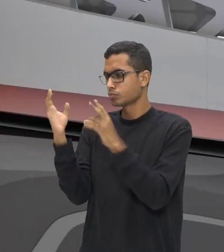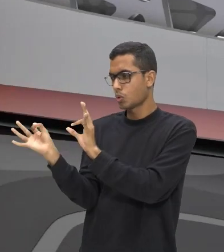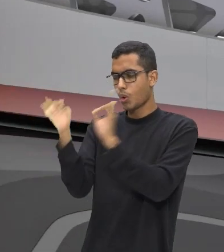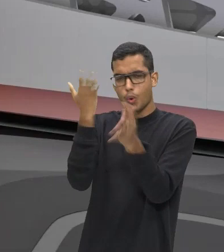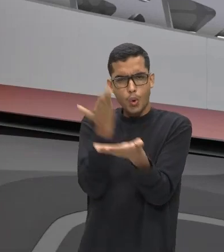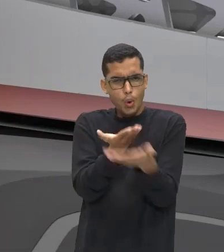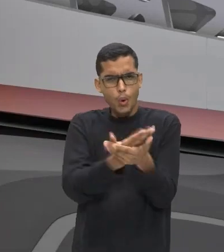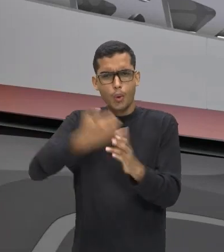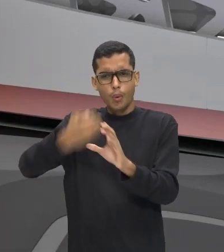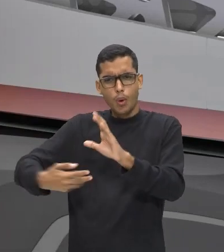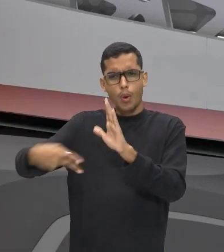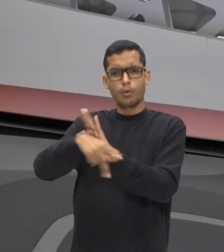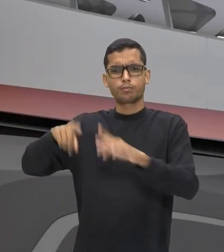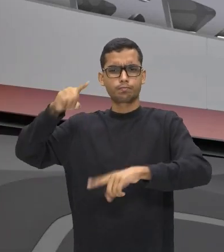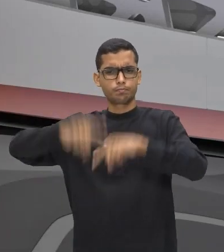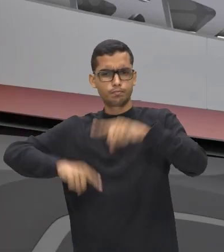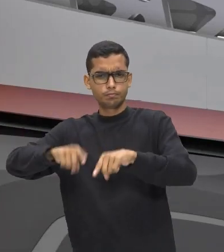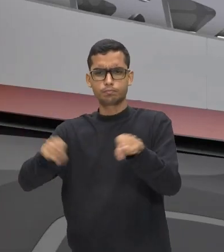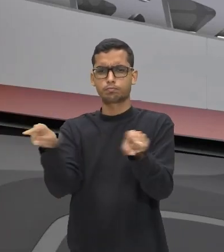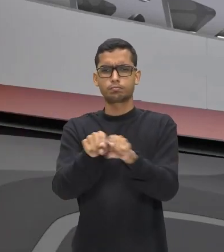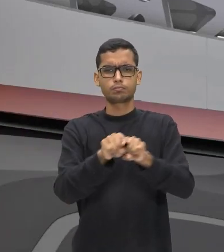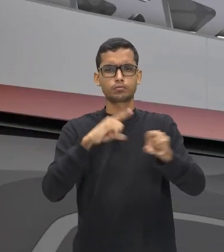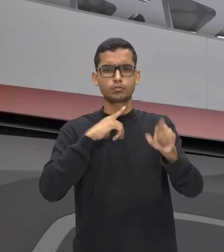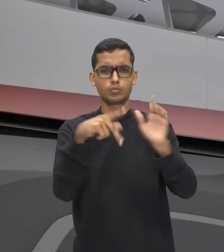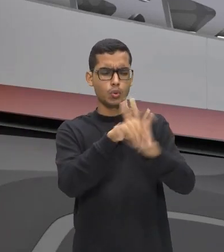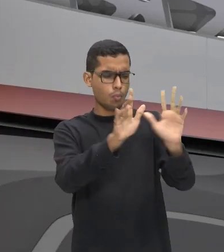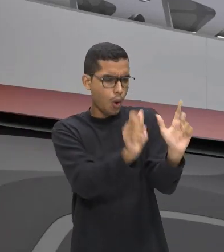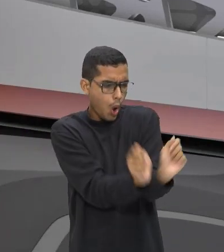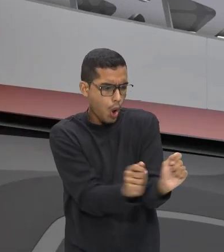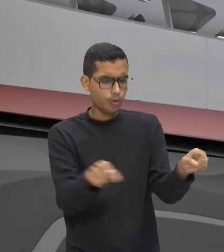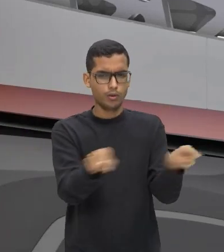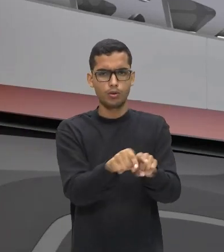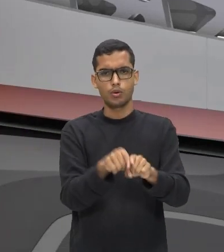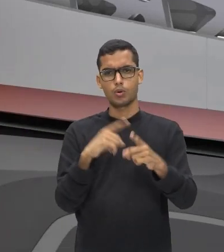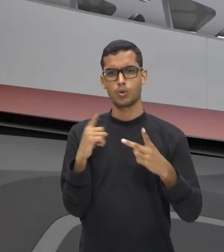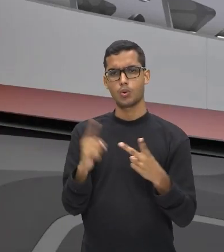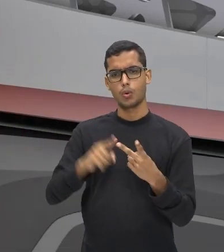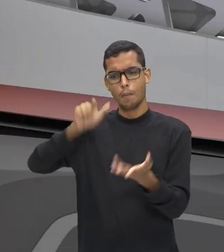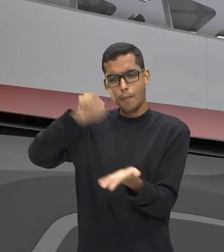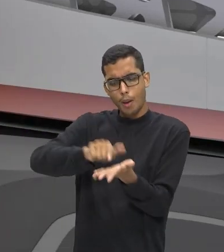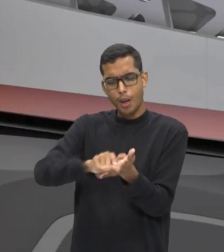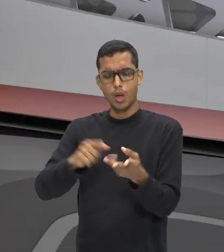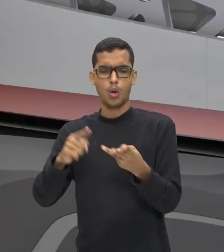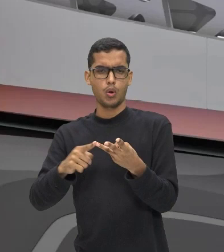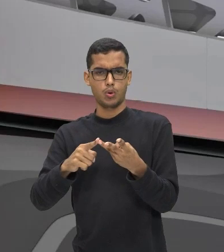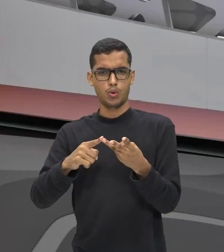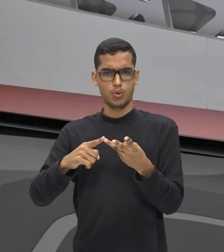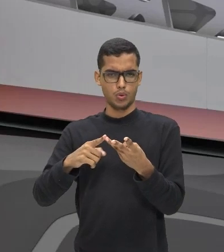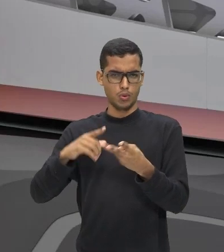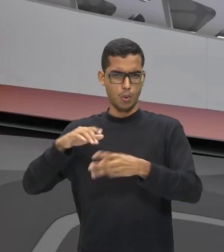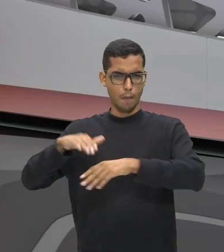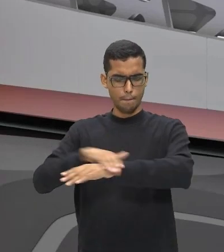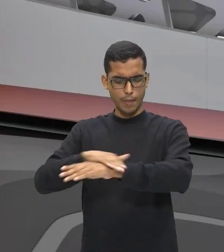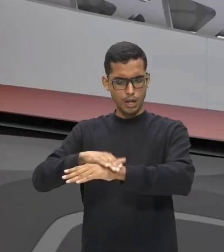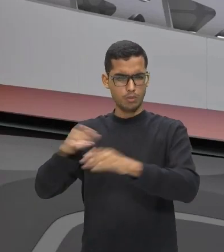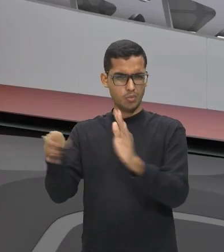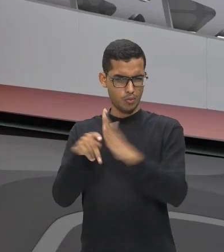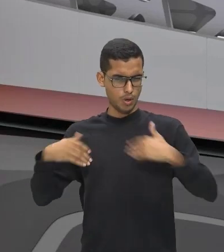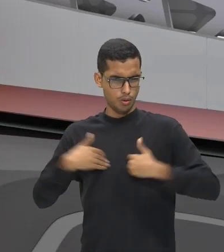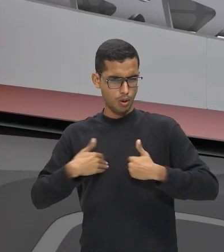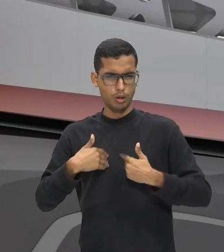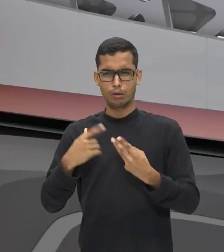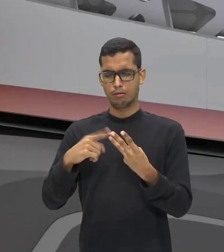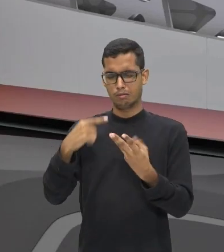um material, na argila, no couro, no papel e, mais atualmente, no próprio computador,